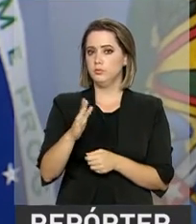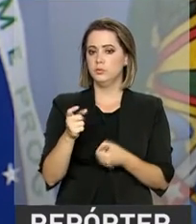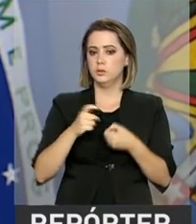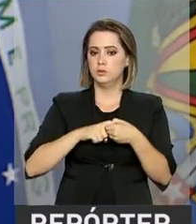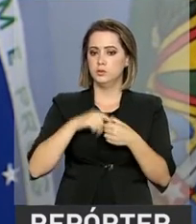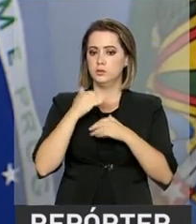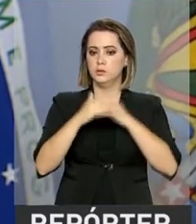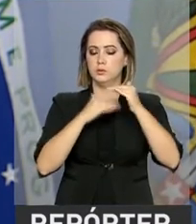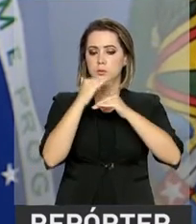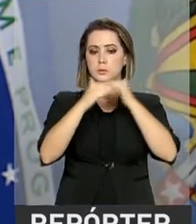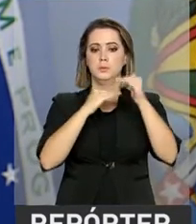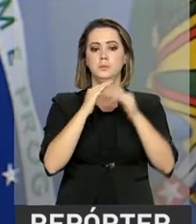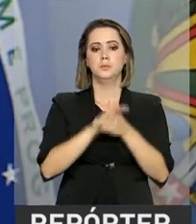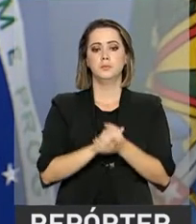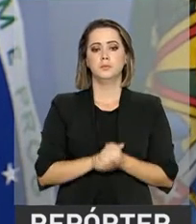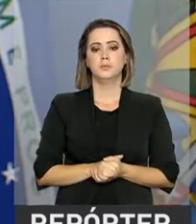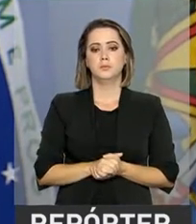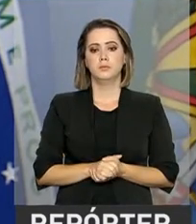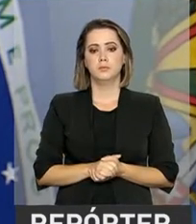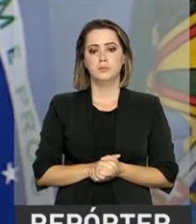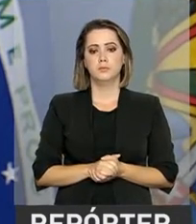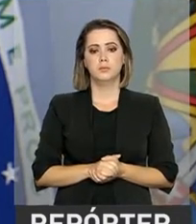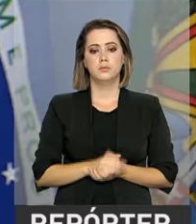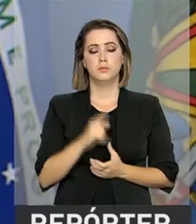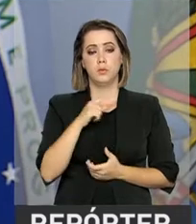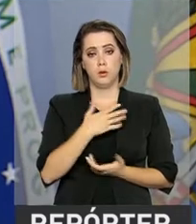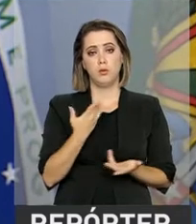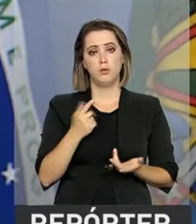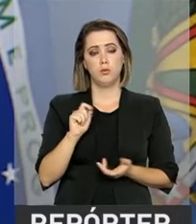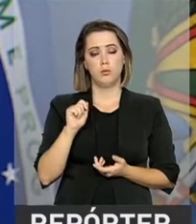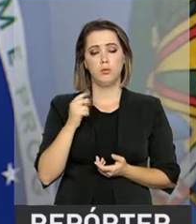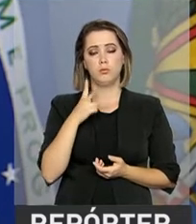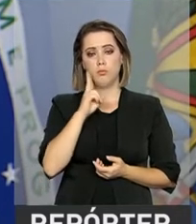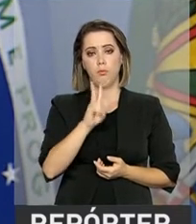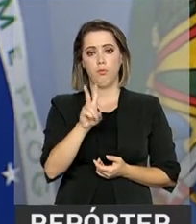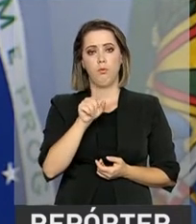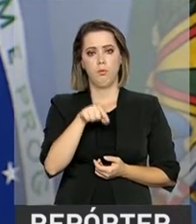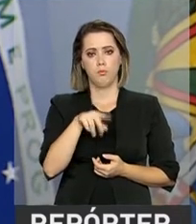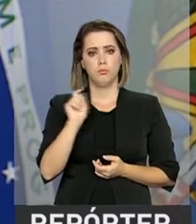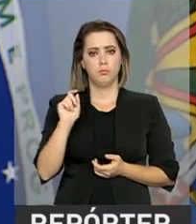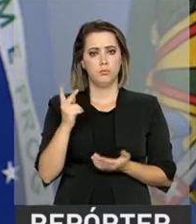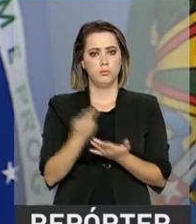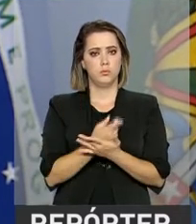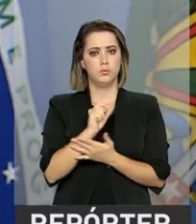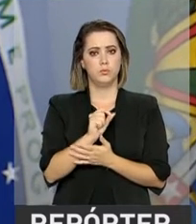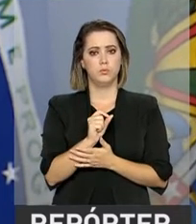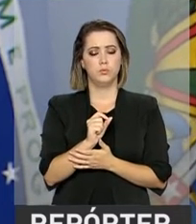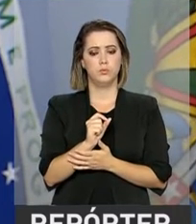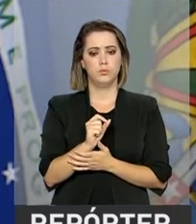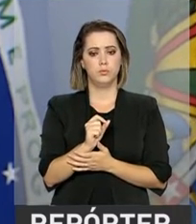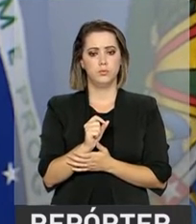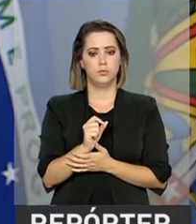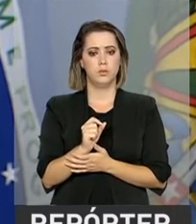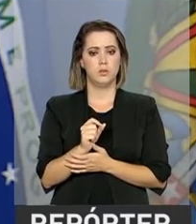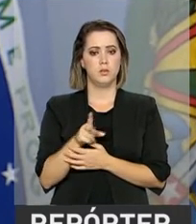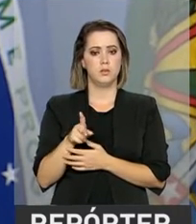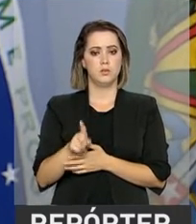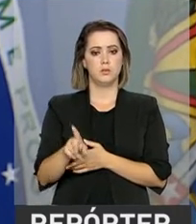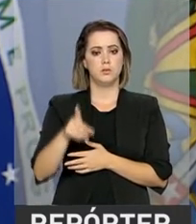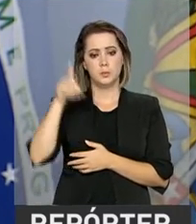volta a crescer. E os sinais desse fato são cada